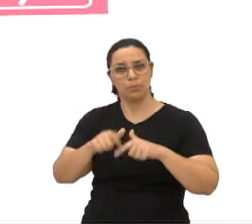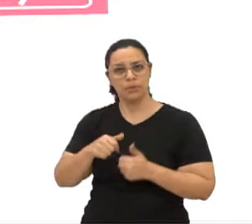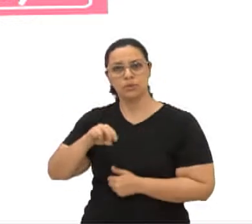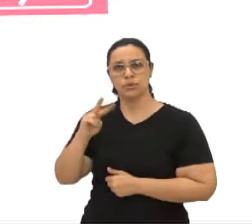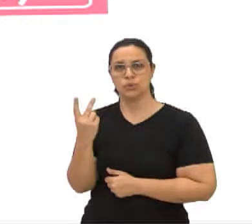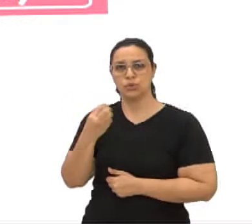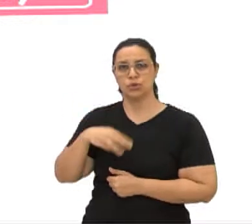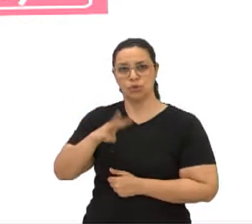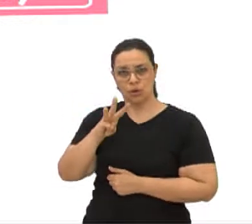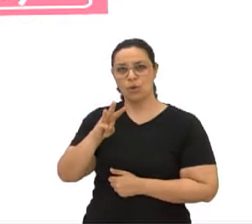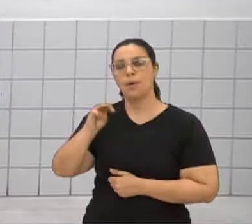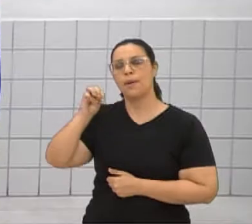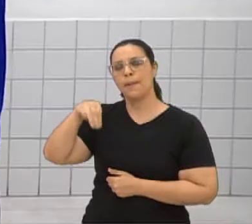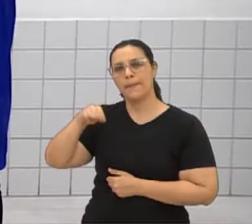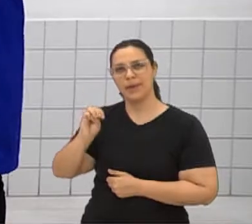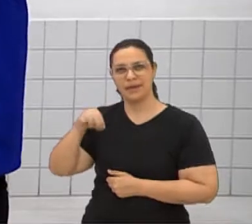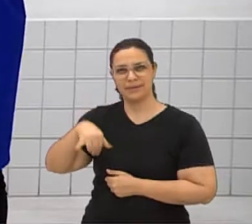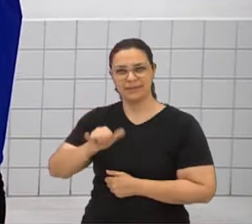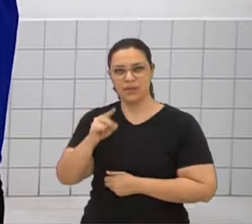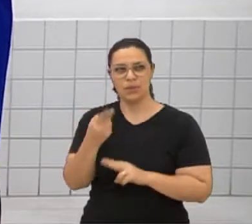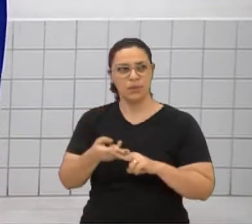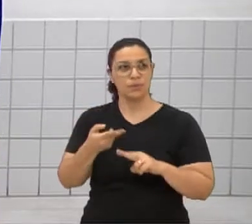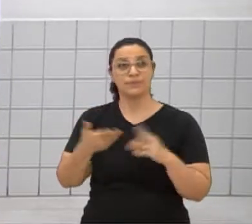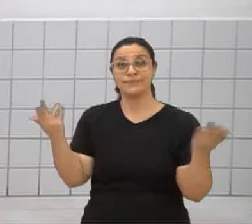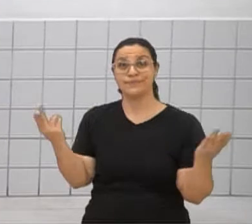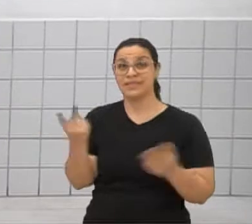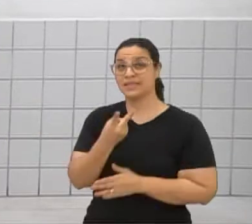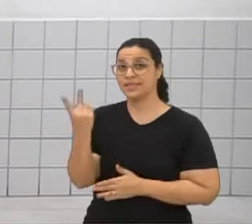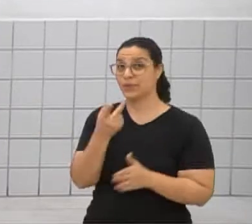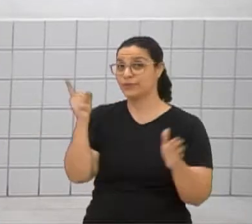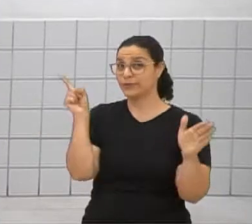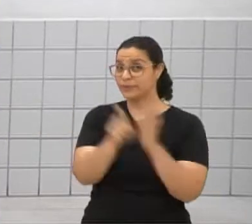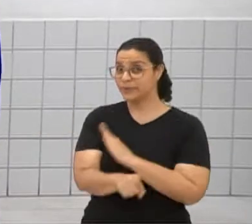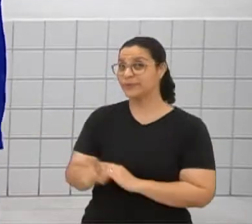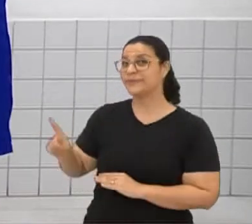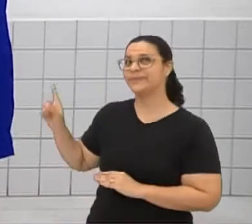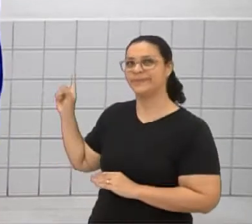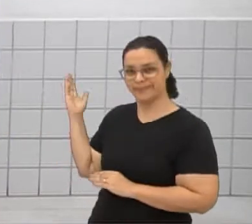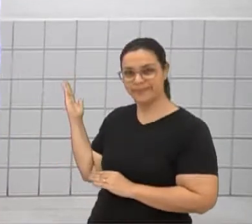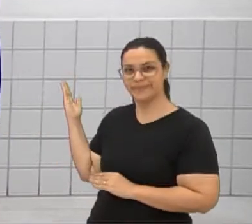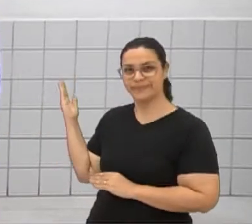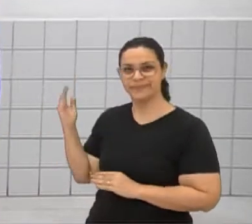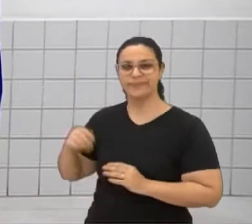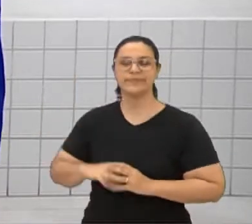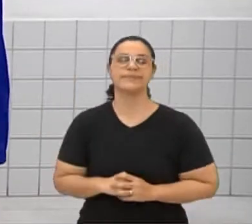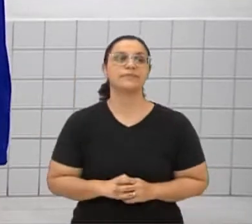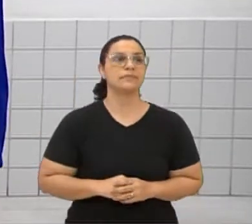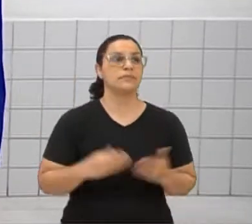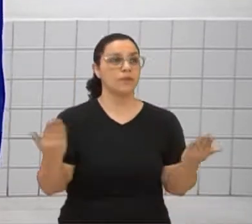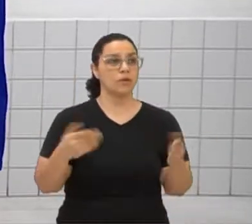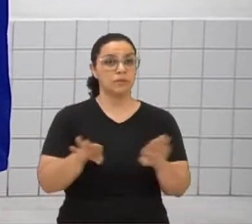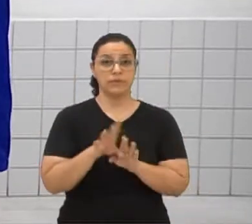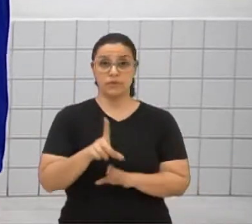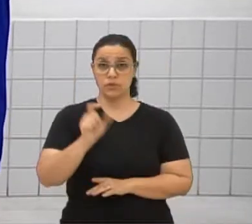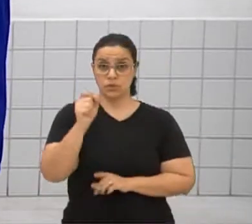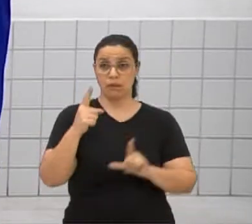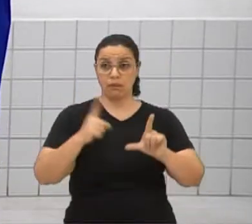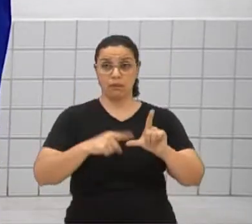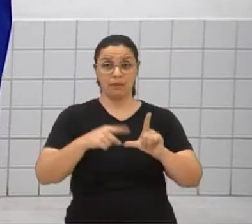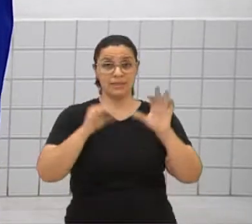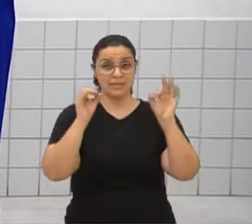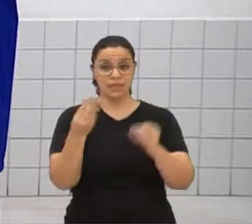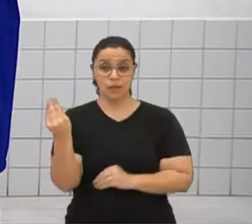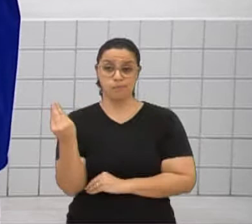nós usamos um very very good 20 temos mais um vídeo para vocês assinale a